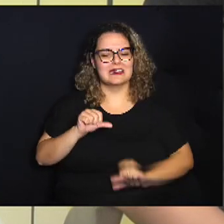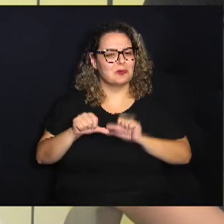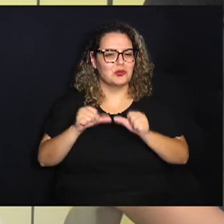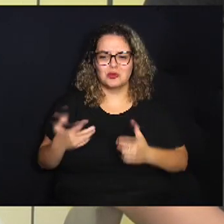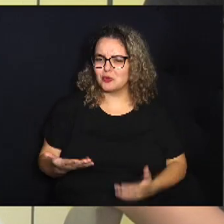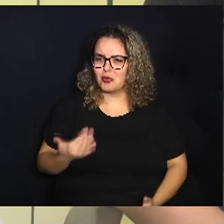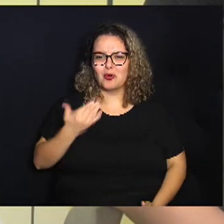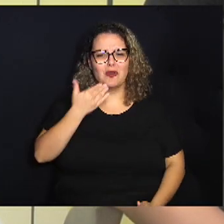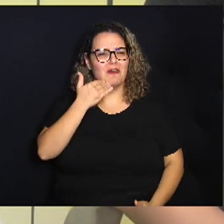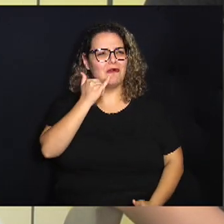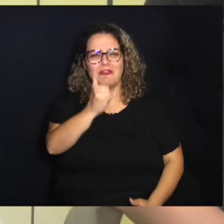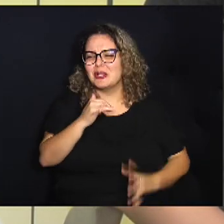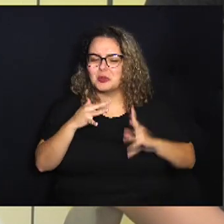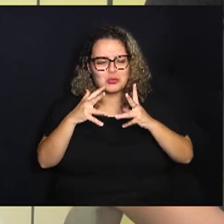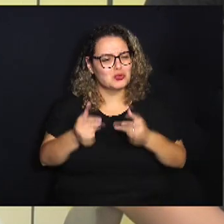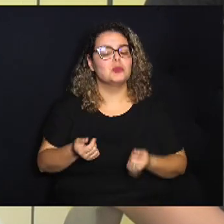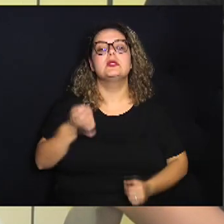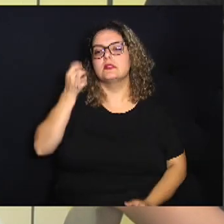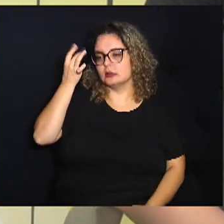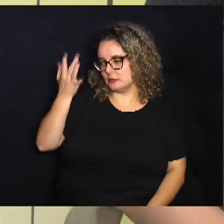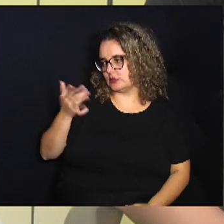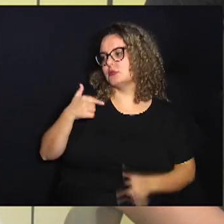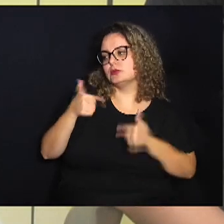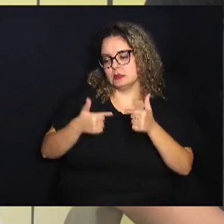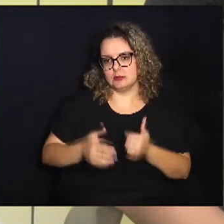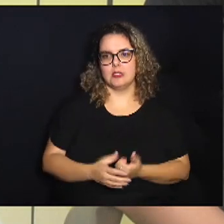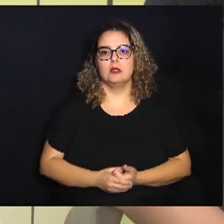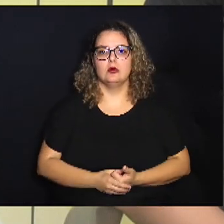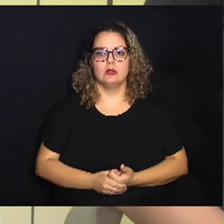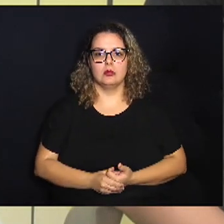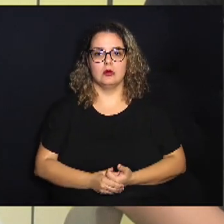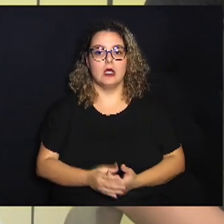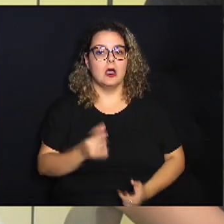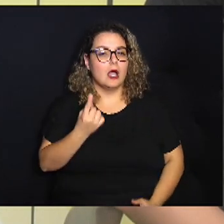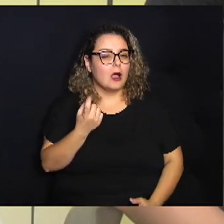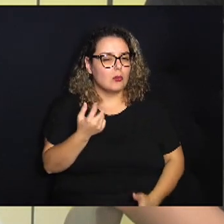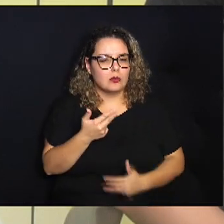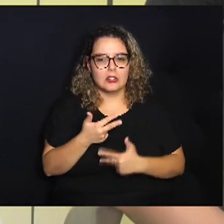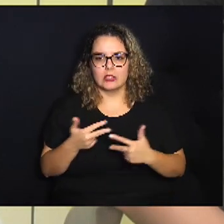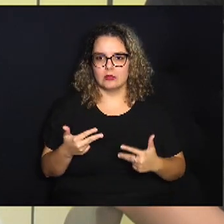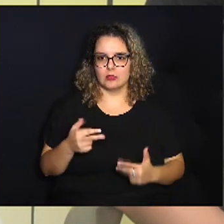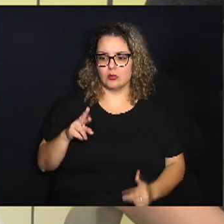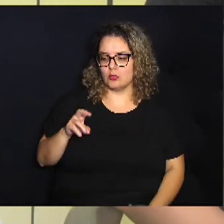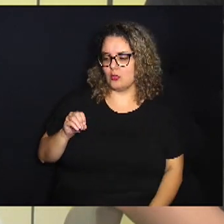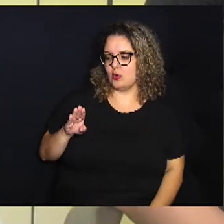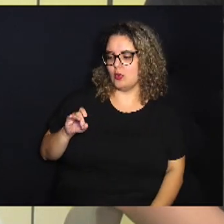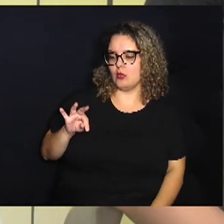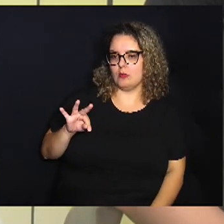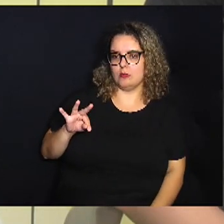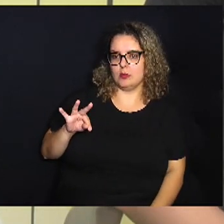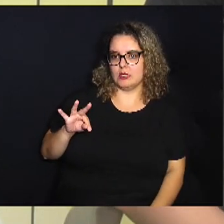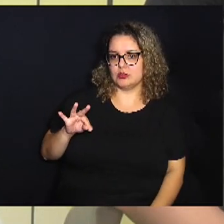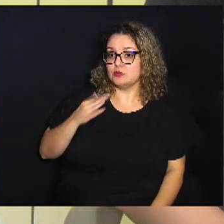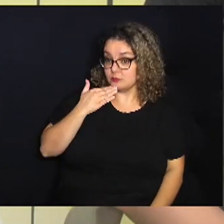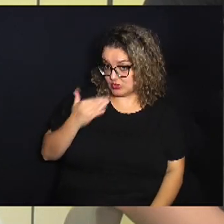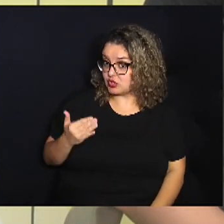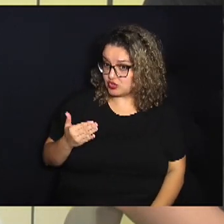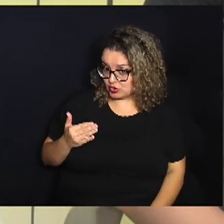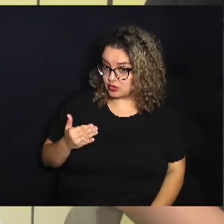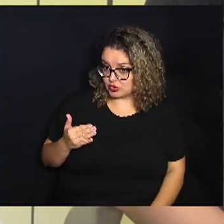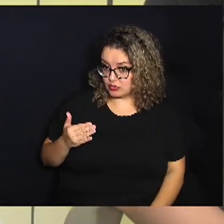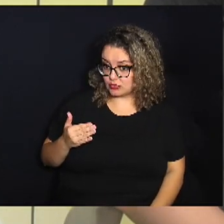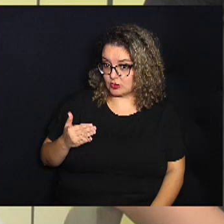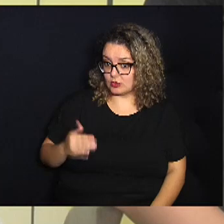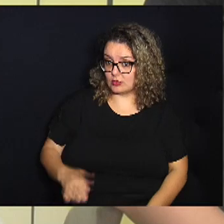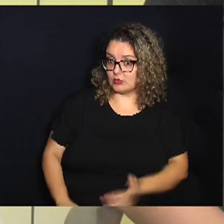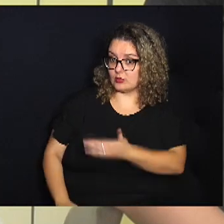isso facilitou bastante o trabalho. A única coisa que o Robert pediu, eu vou contar para vocês. Quando ele vê que o livro